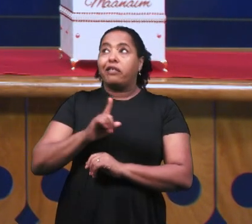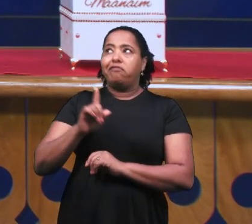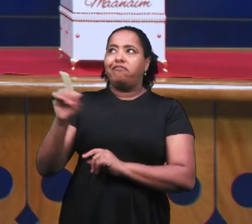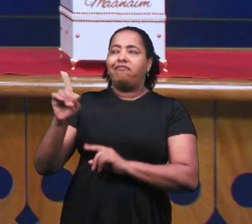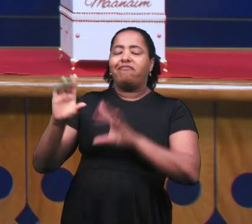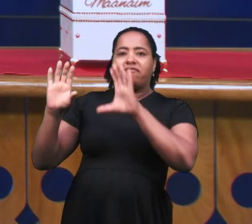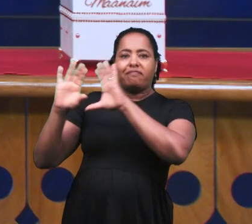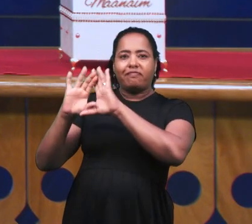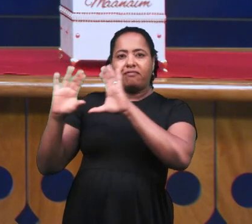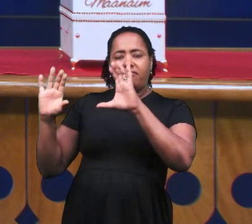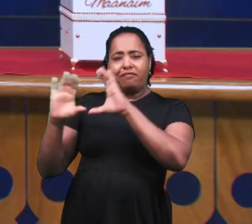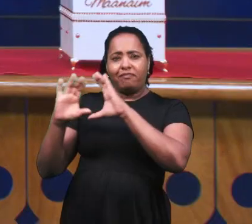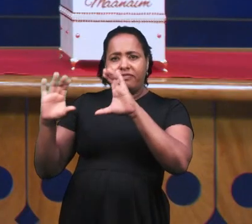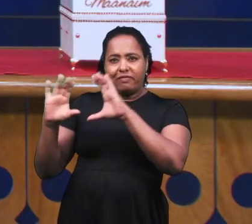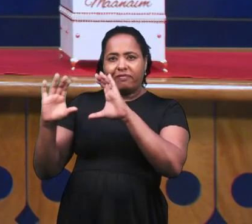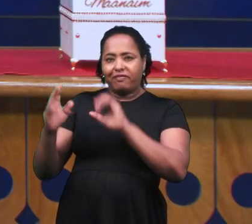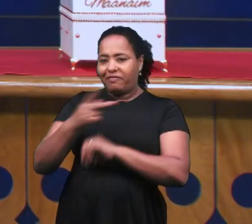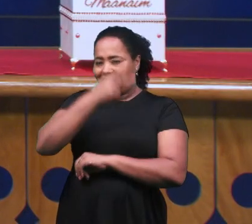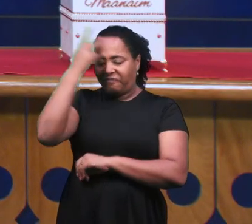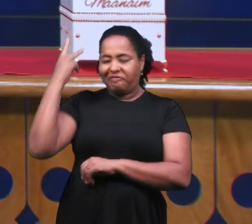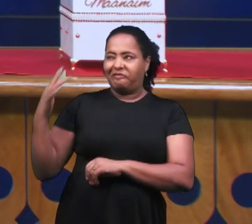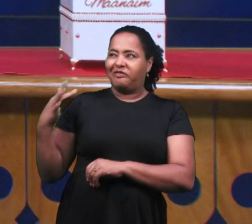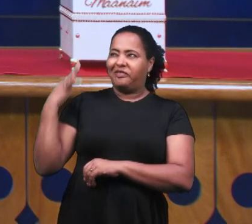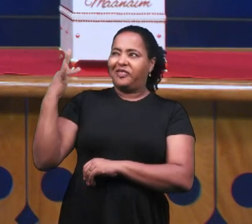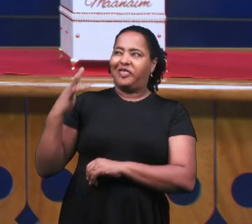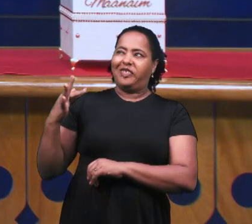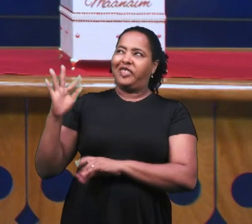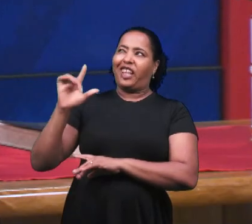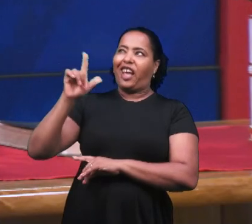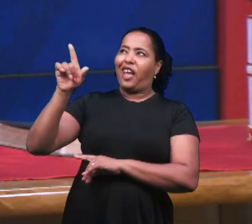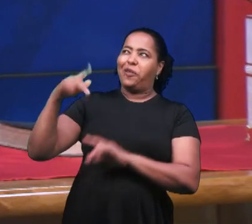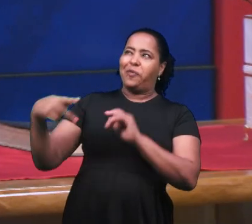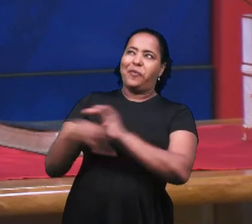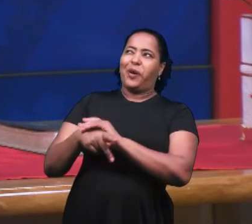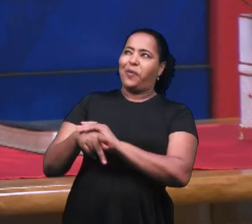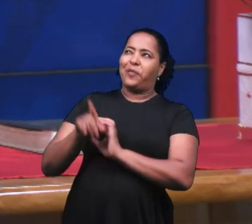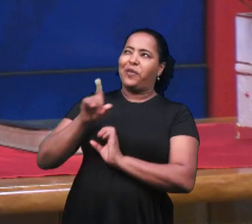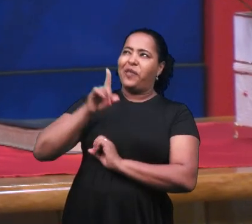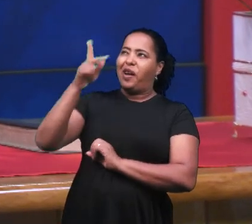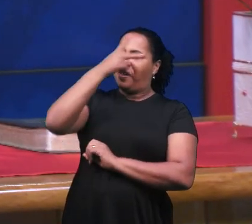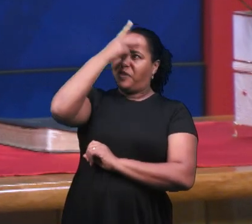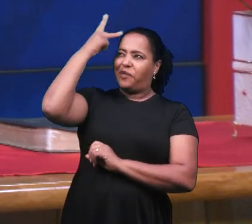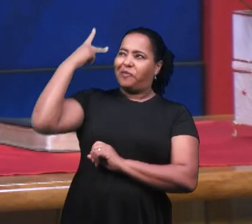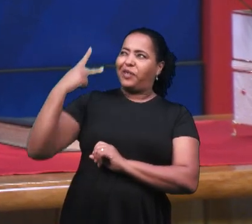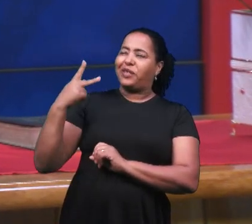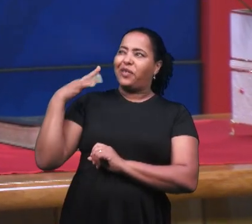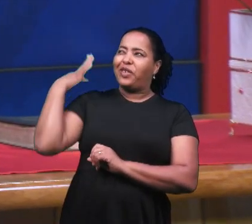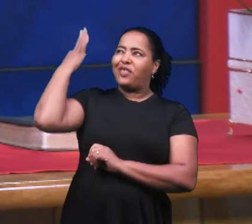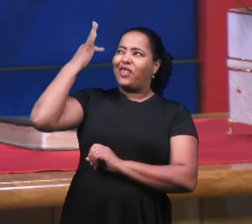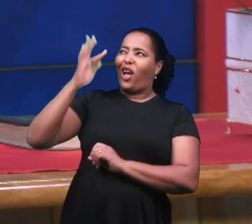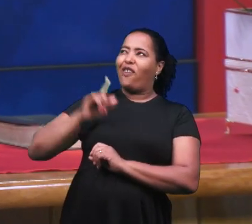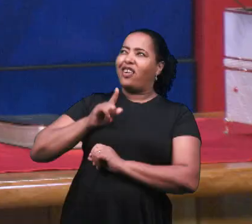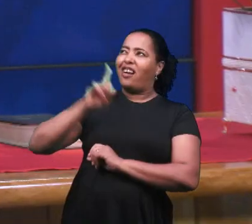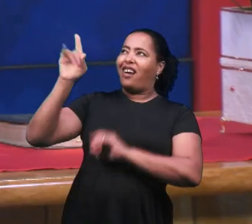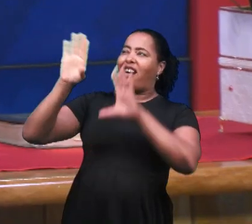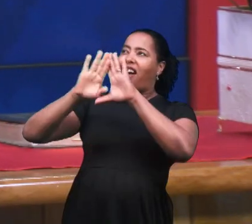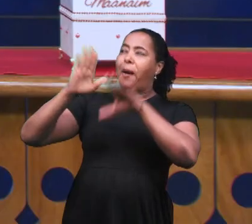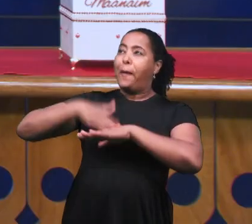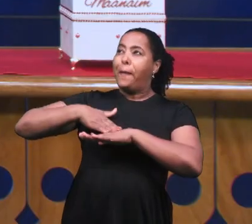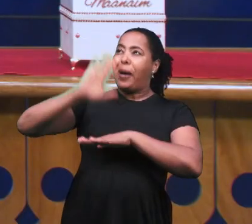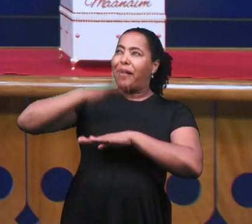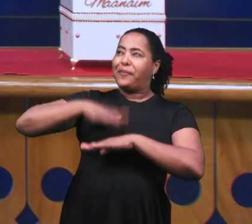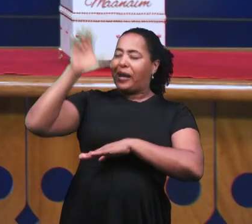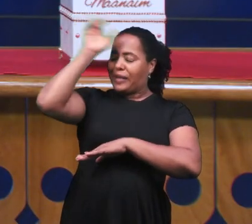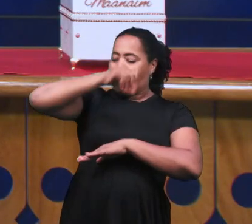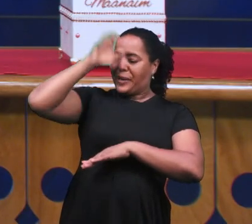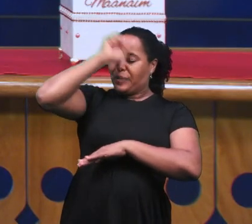é para os filósofos. Os grandes filósofos entendiam isso, que quanto mais filosofia, mais direito